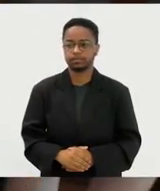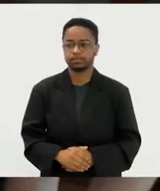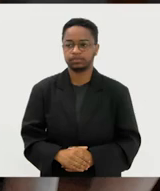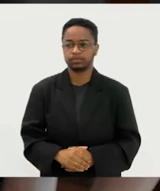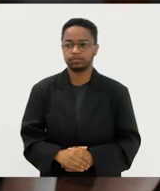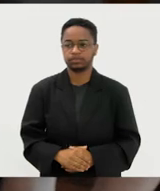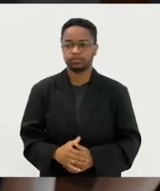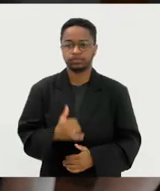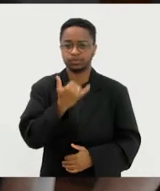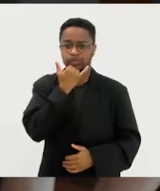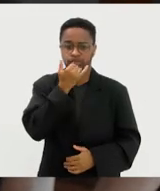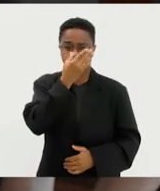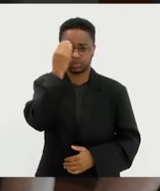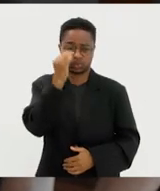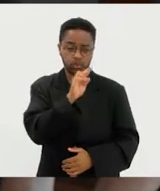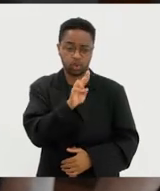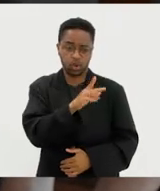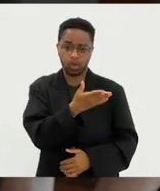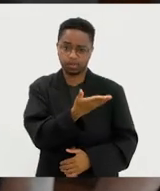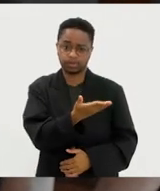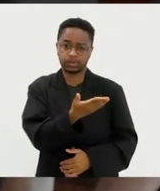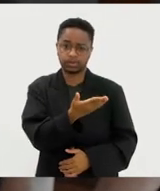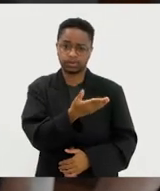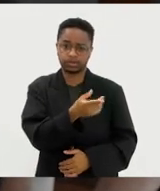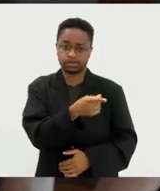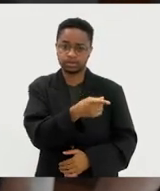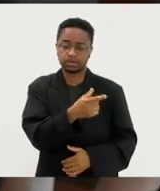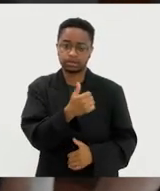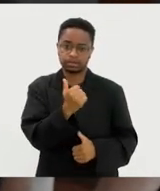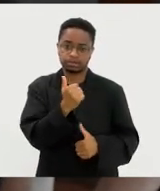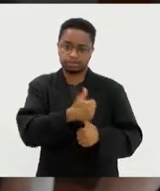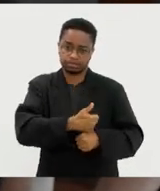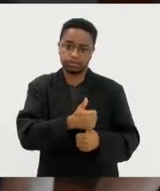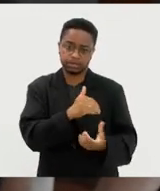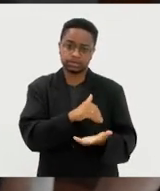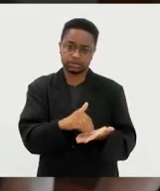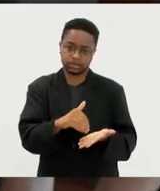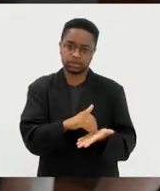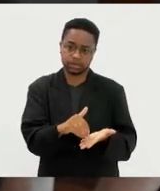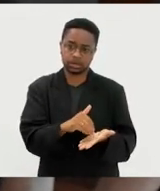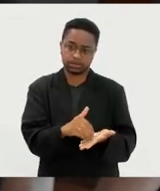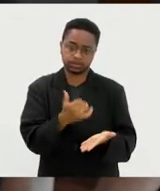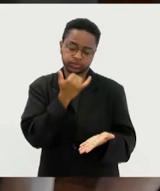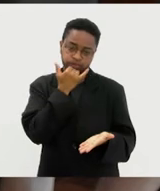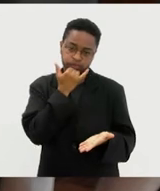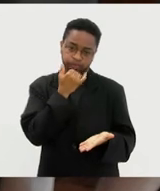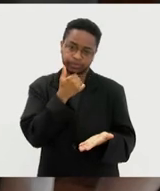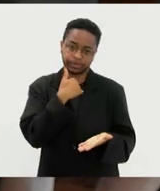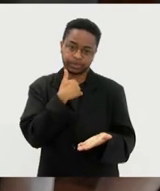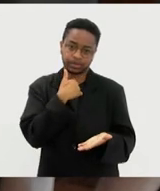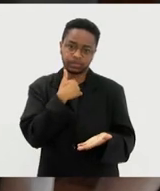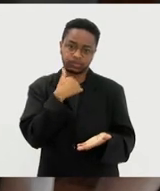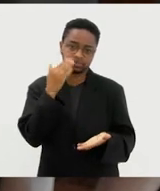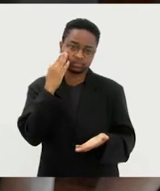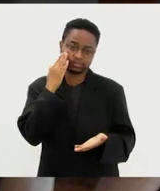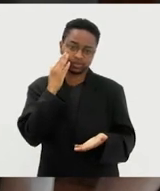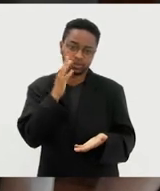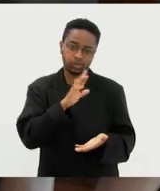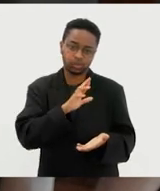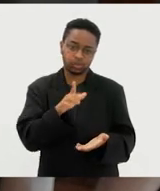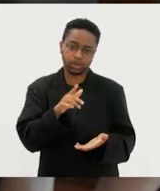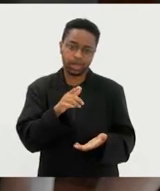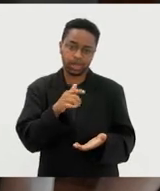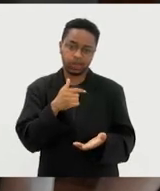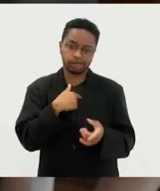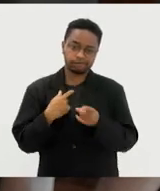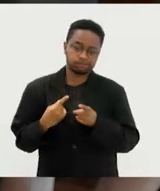Desculpe, chamá-lo de secretário, mas o senhor está fazendo papel de secretário, não estou tomando o posto do Lobo, não.